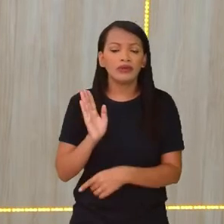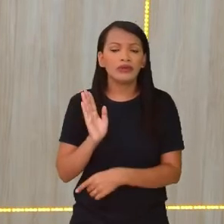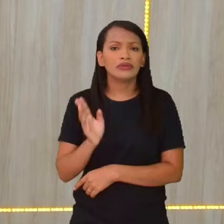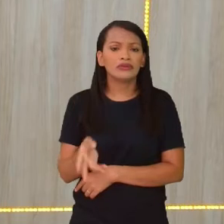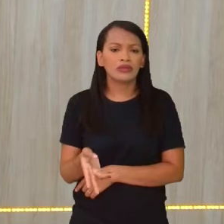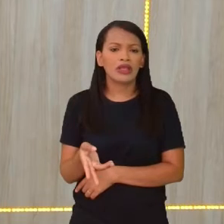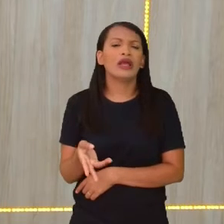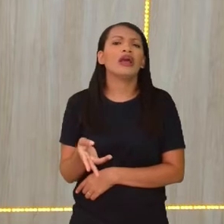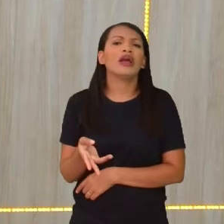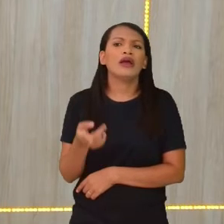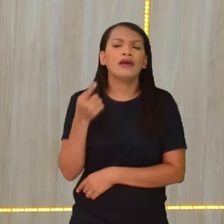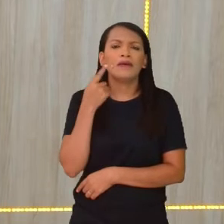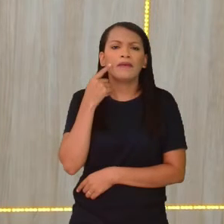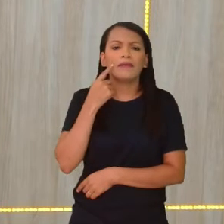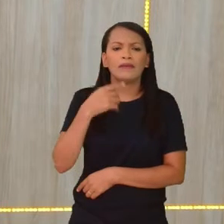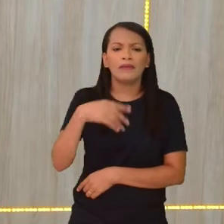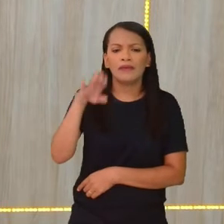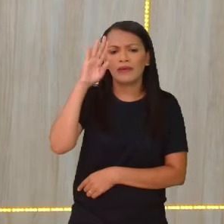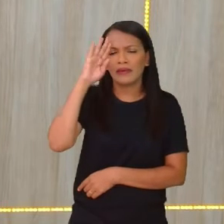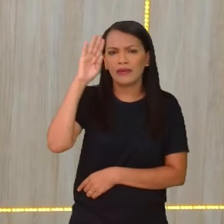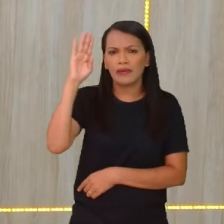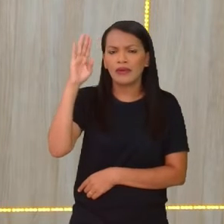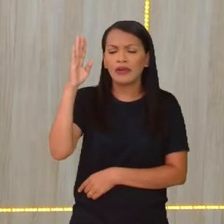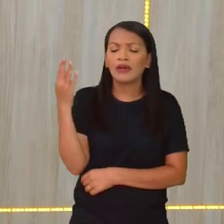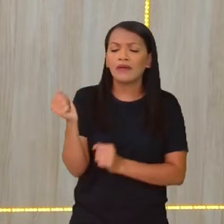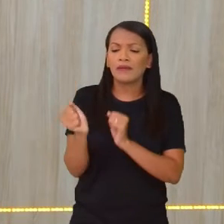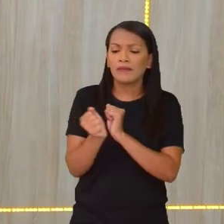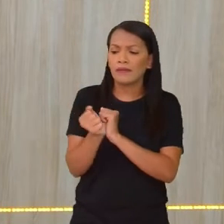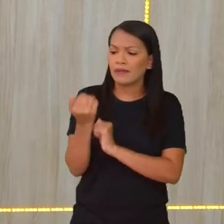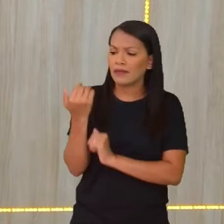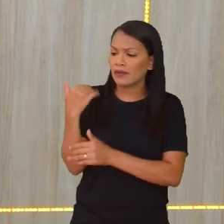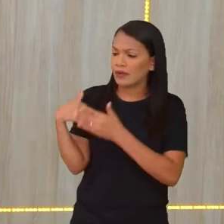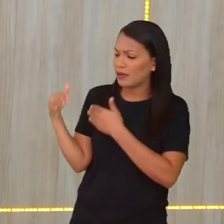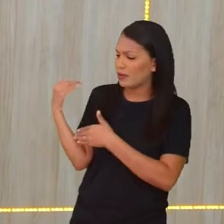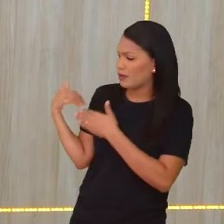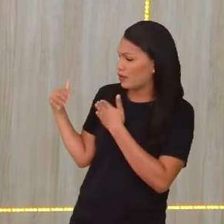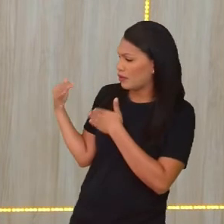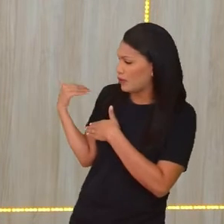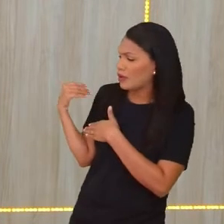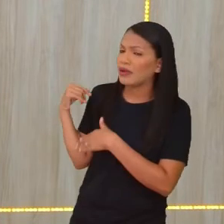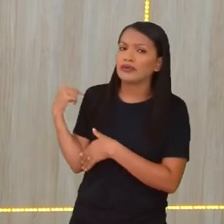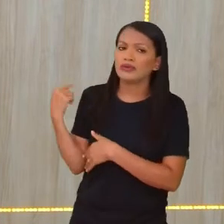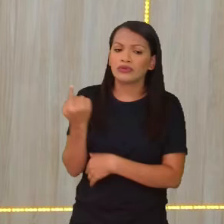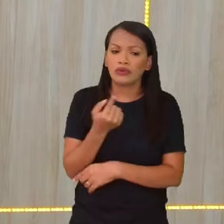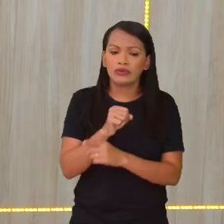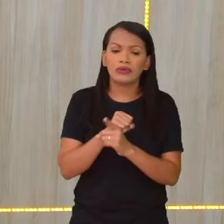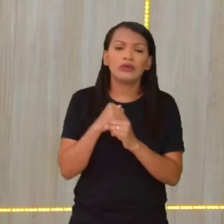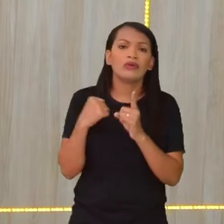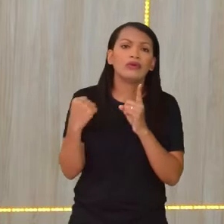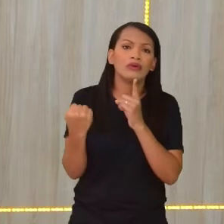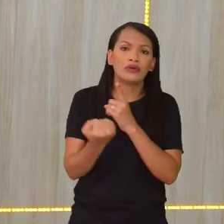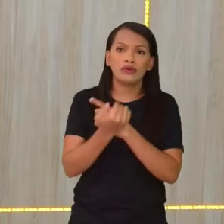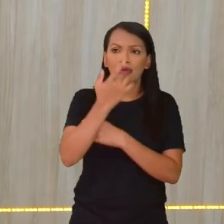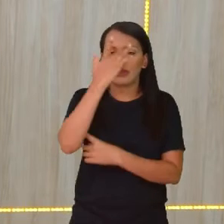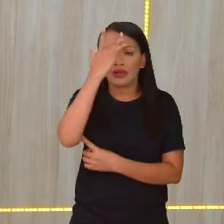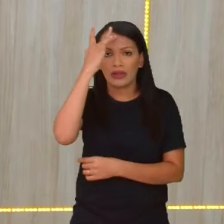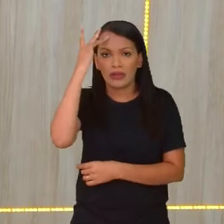já colocou aqui, principalmente pelo grande passado de escravidão da nossa sociedade, né, das